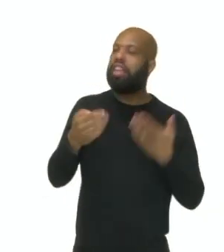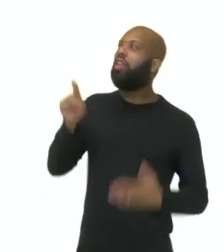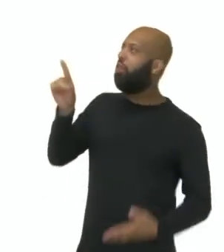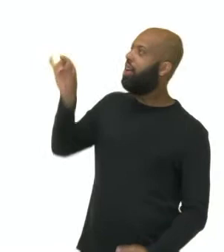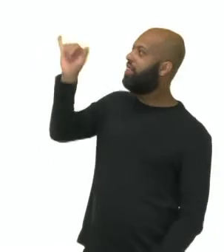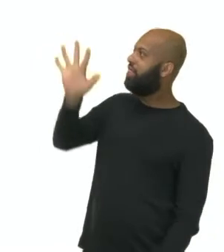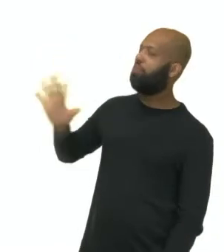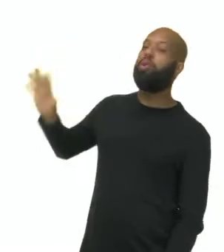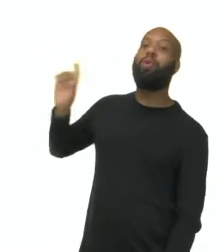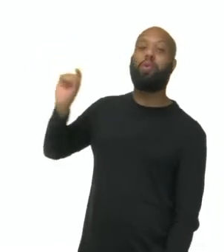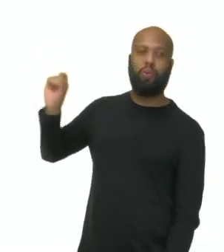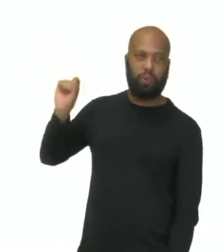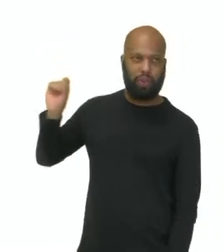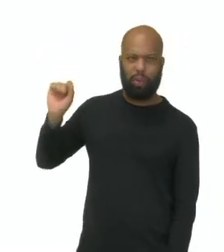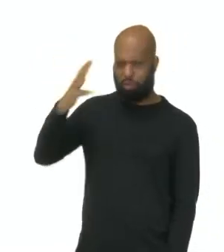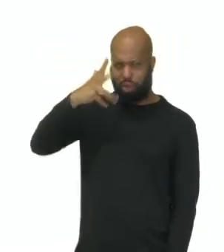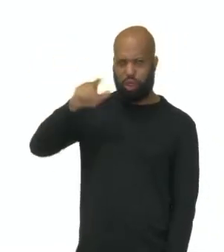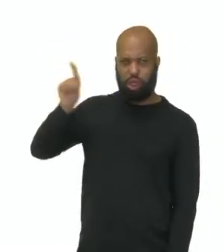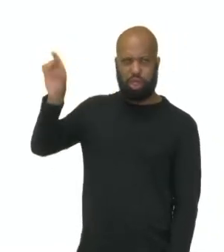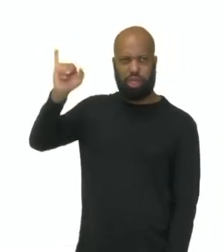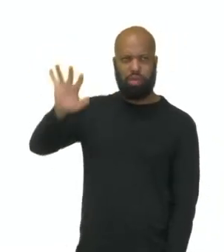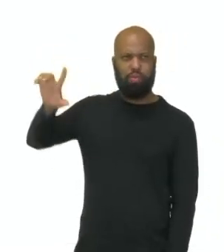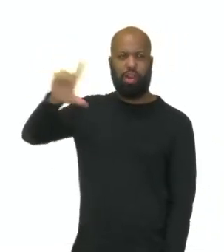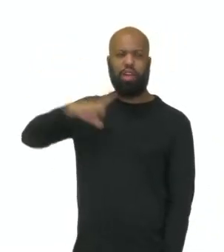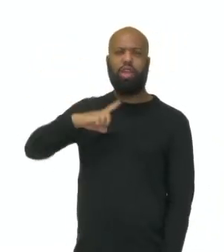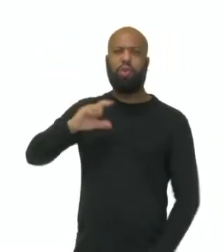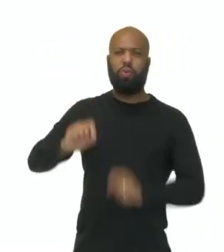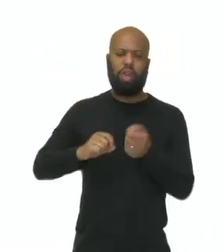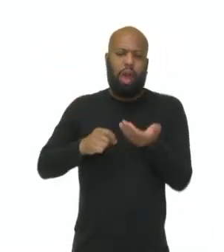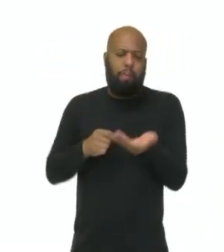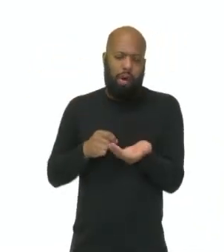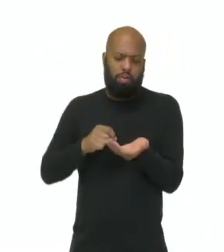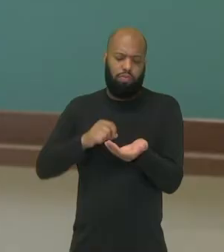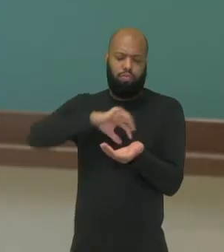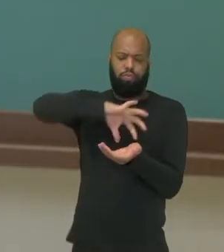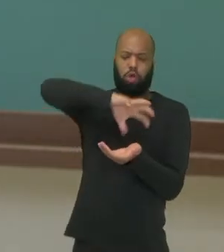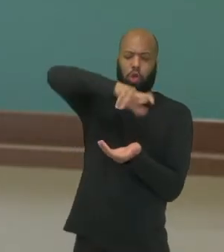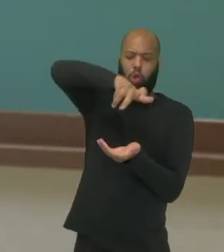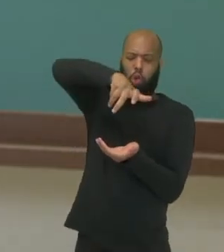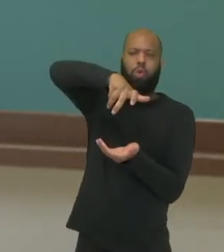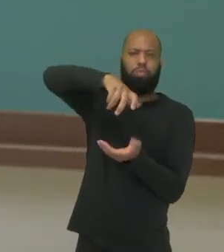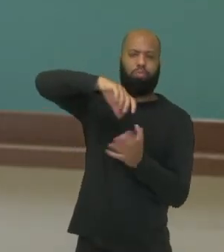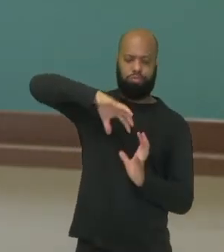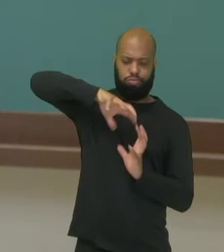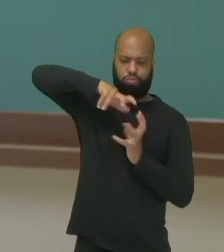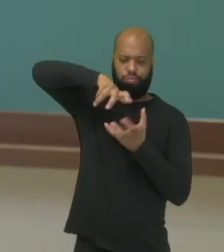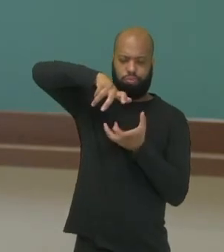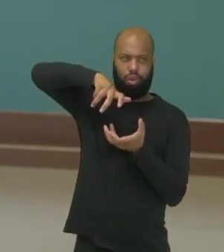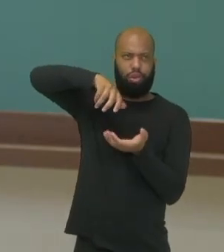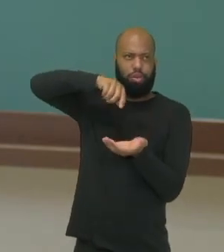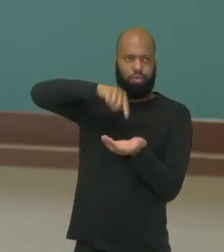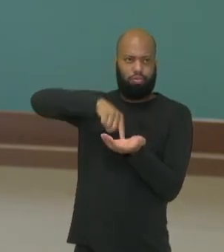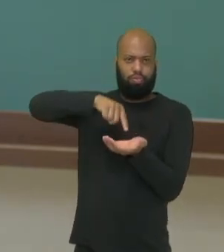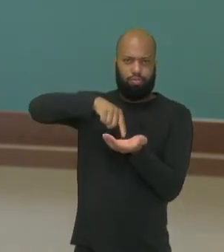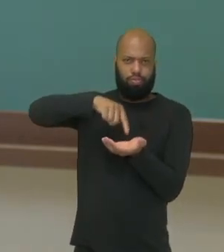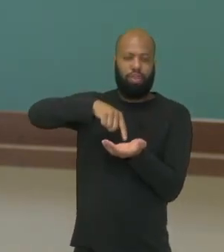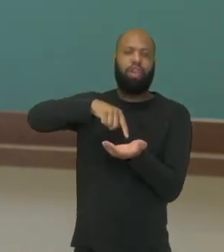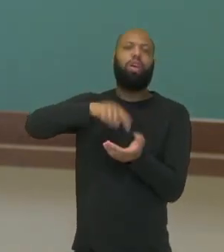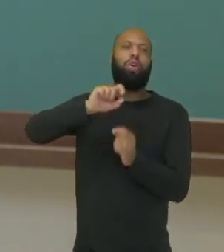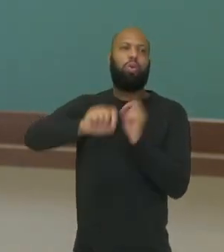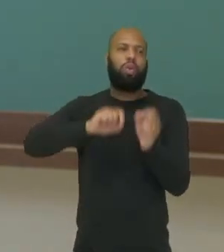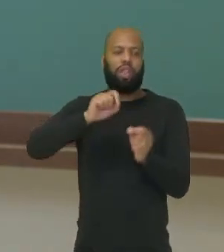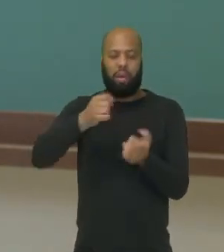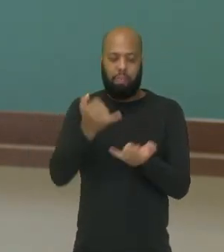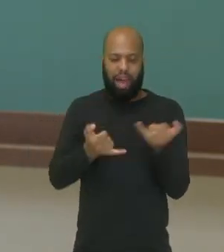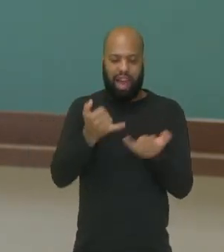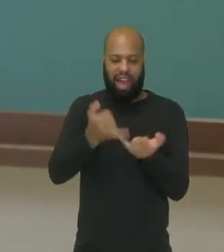bela imagem, né, com a mão aqui segurando o quê, né? Como relatando para nós como se estivesse segurando o